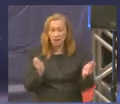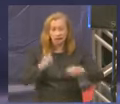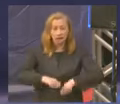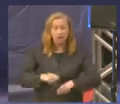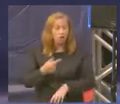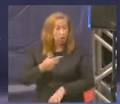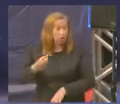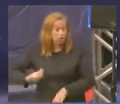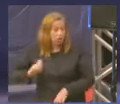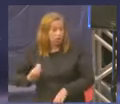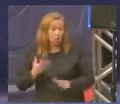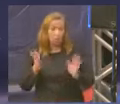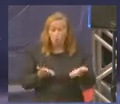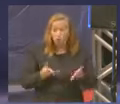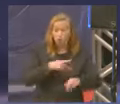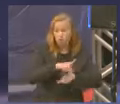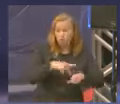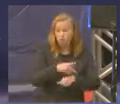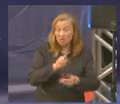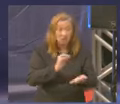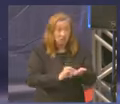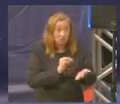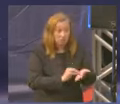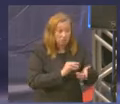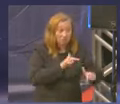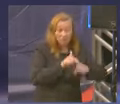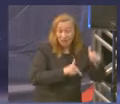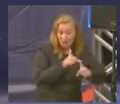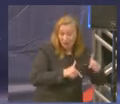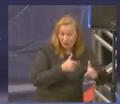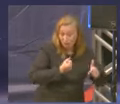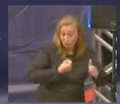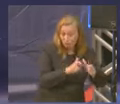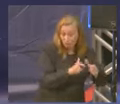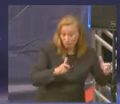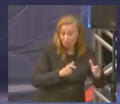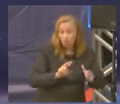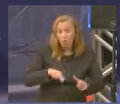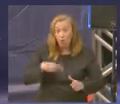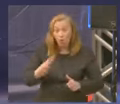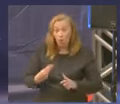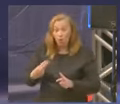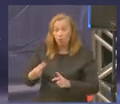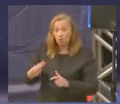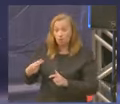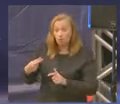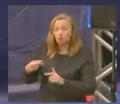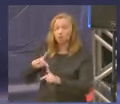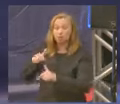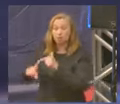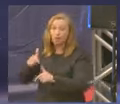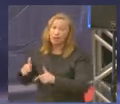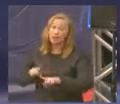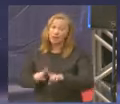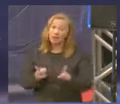no país, ou é o desemprego em massa, ou é o subemprego. Agora, no governo Lula, a gente está até melhorando esse quadro,